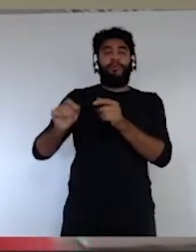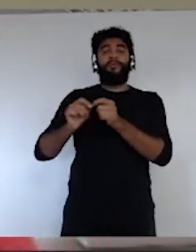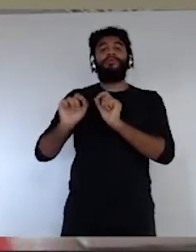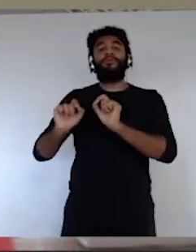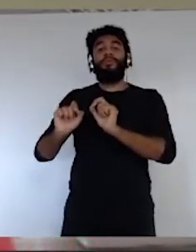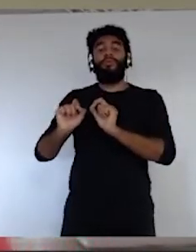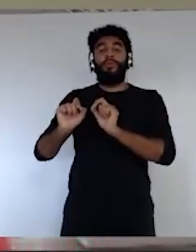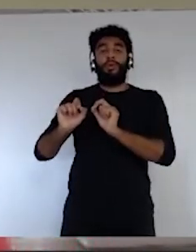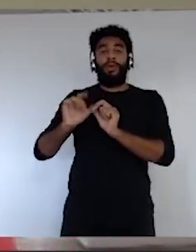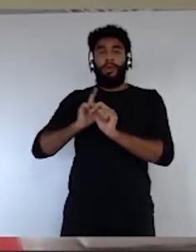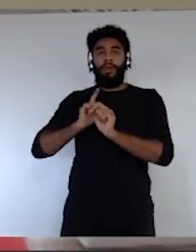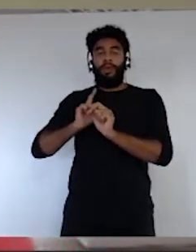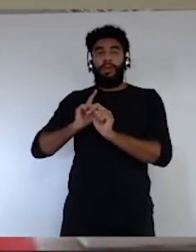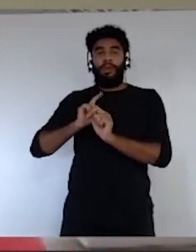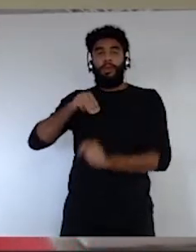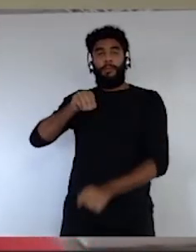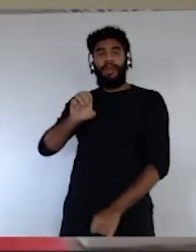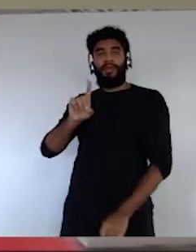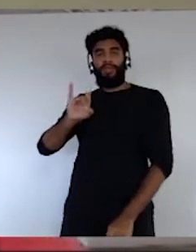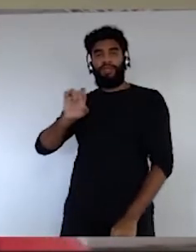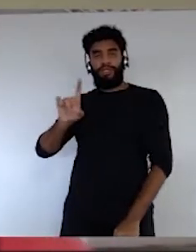abarcando medida cautelar em controle